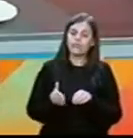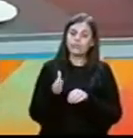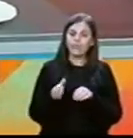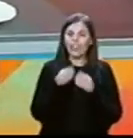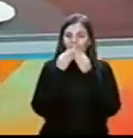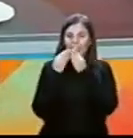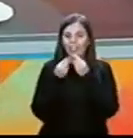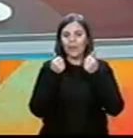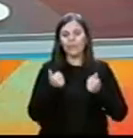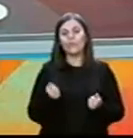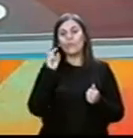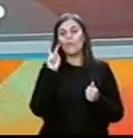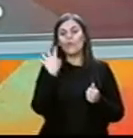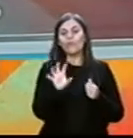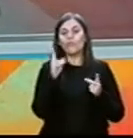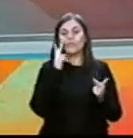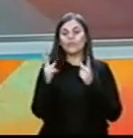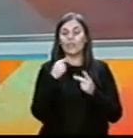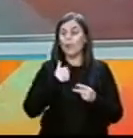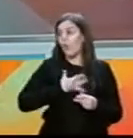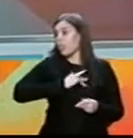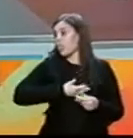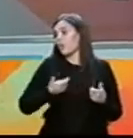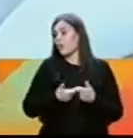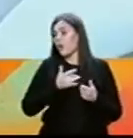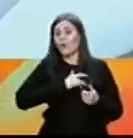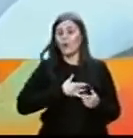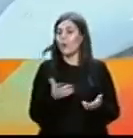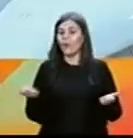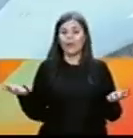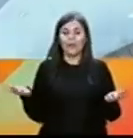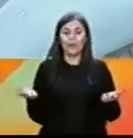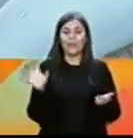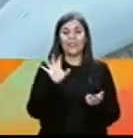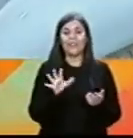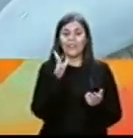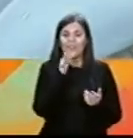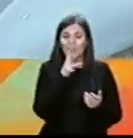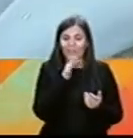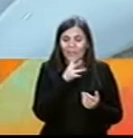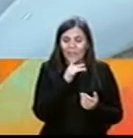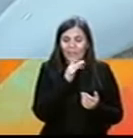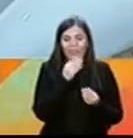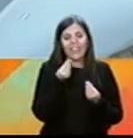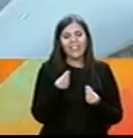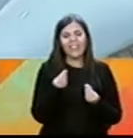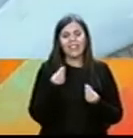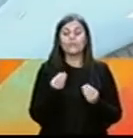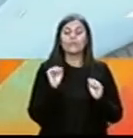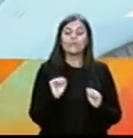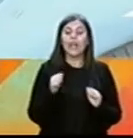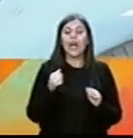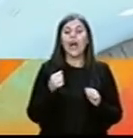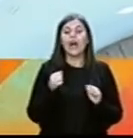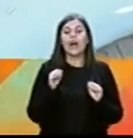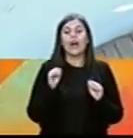Jorge, vê como está. Acho que... Está ao meu gosto. Está, não está? E está com um tom rosadinho. E o atum, eu